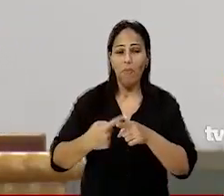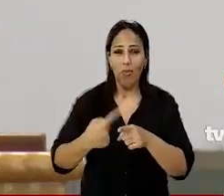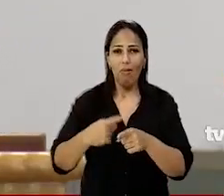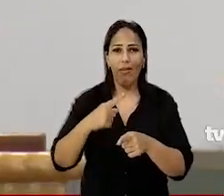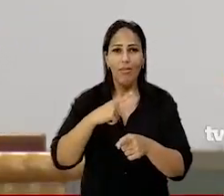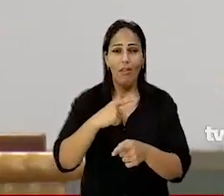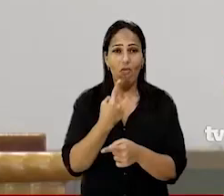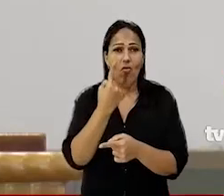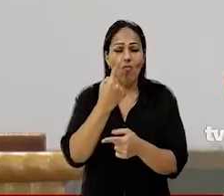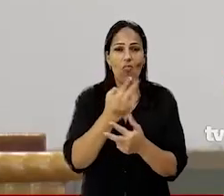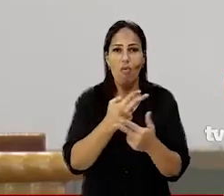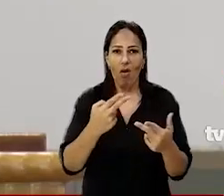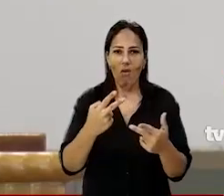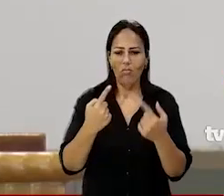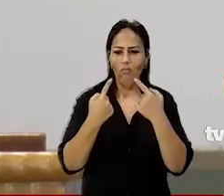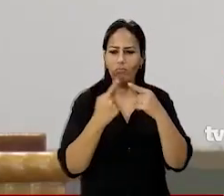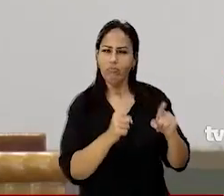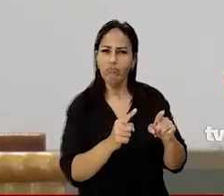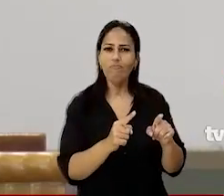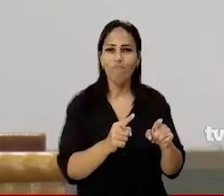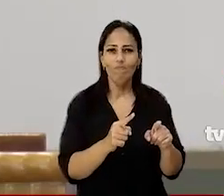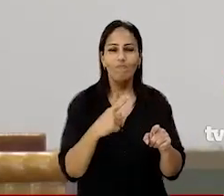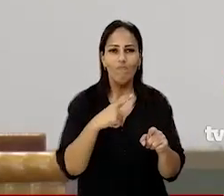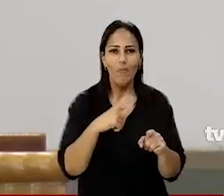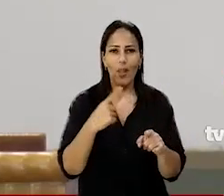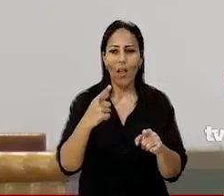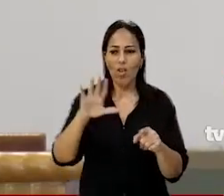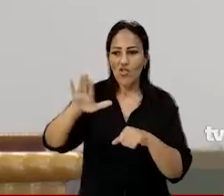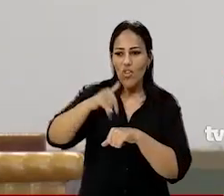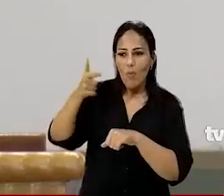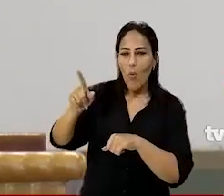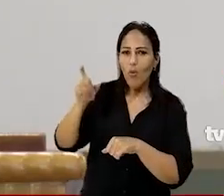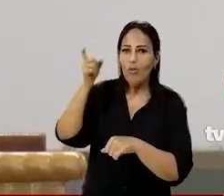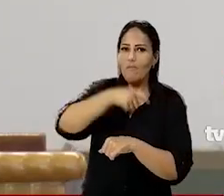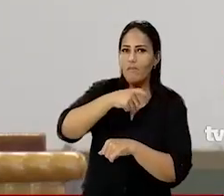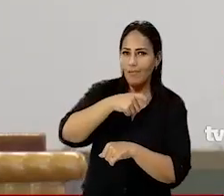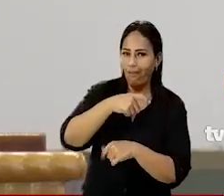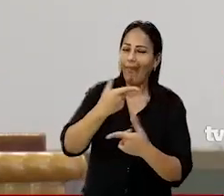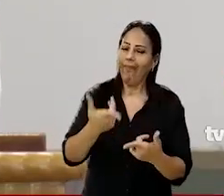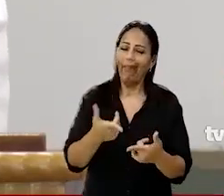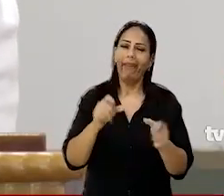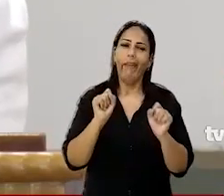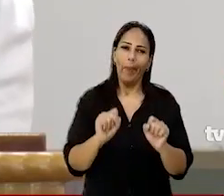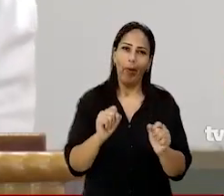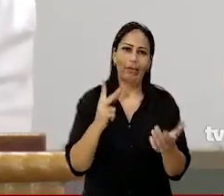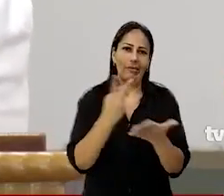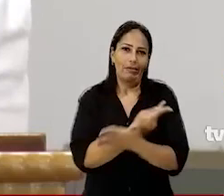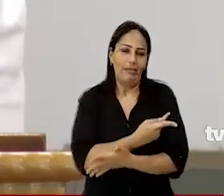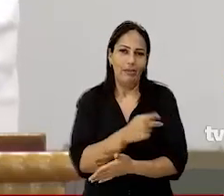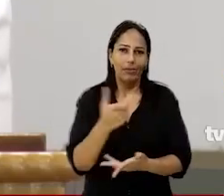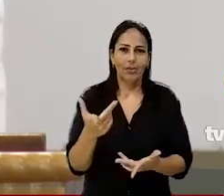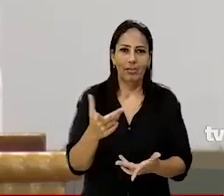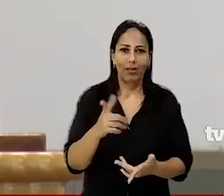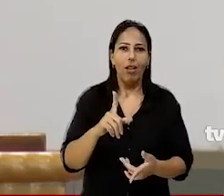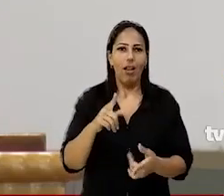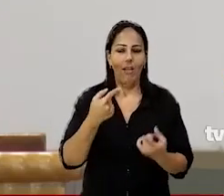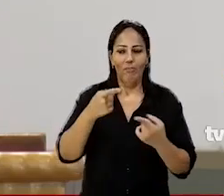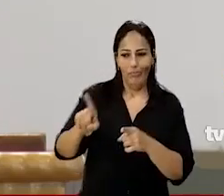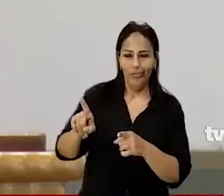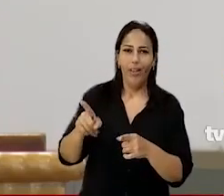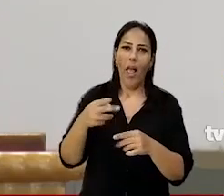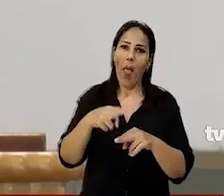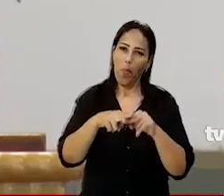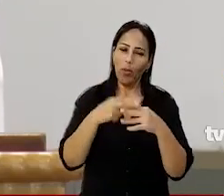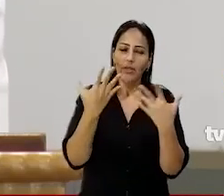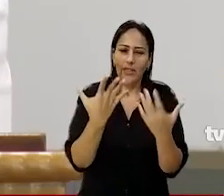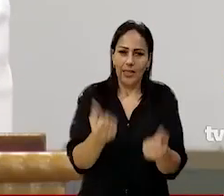um fato ofenso. Um candidato chamou o outro de mentiroso. Então, isso pode ter gerado uma ofensa.